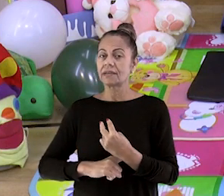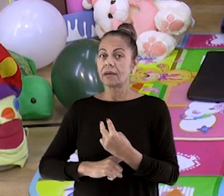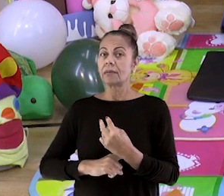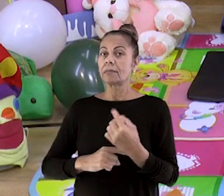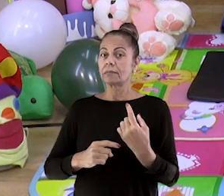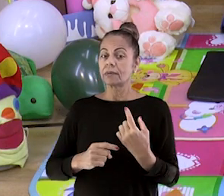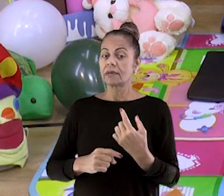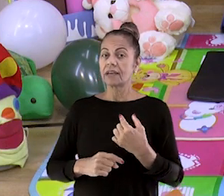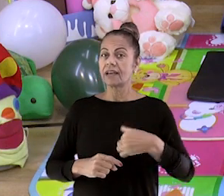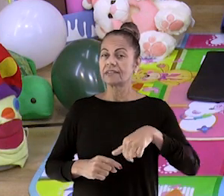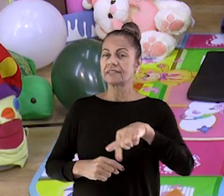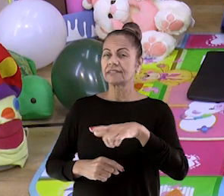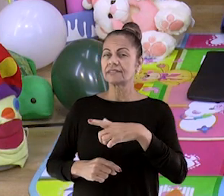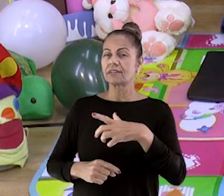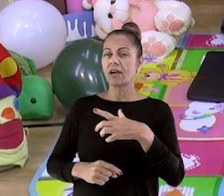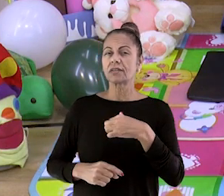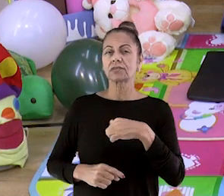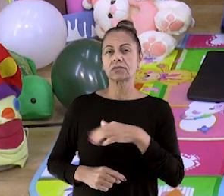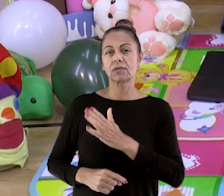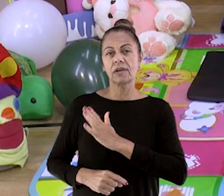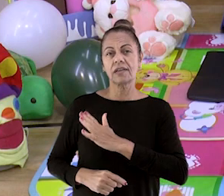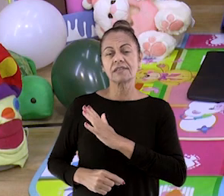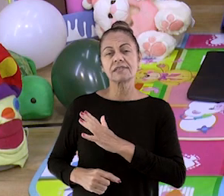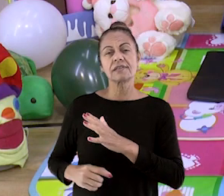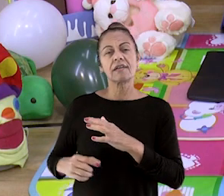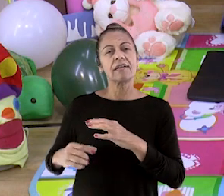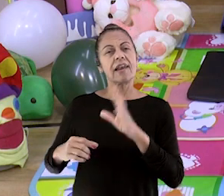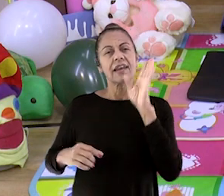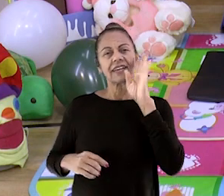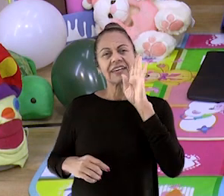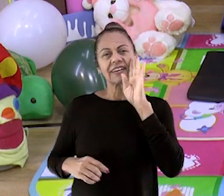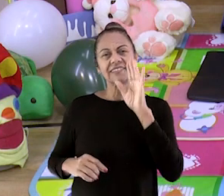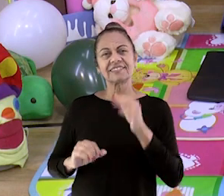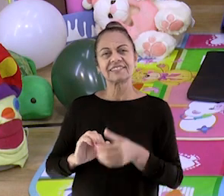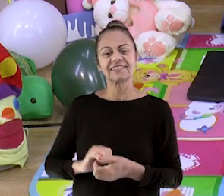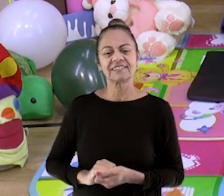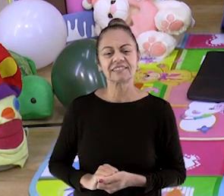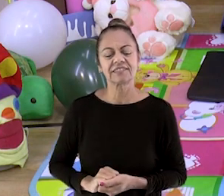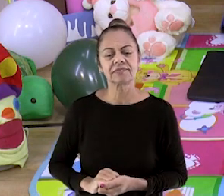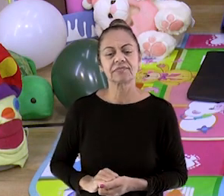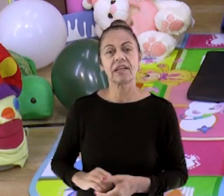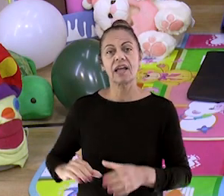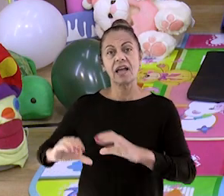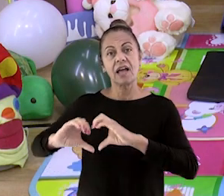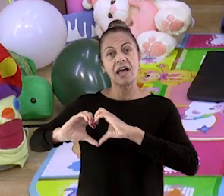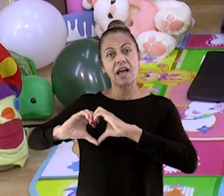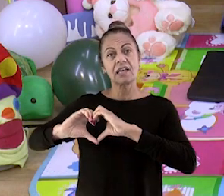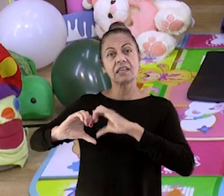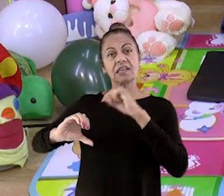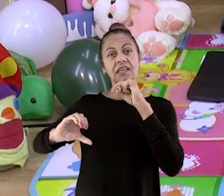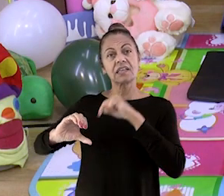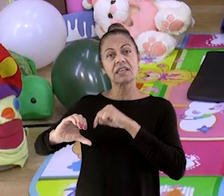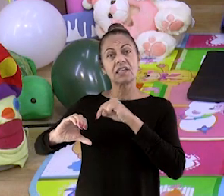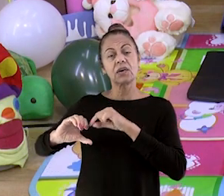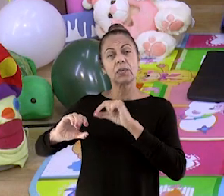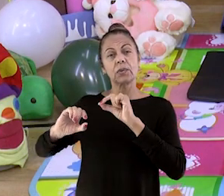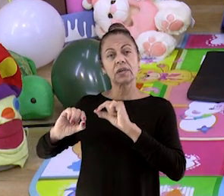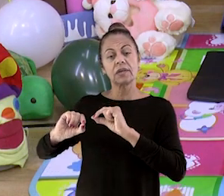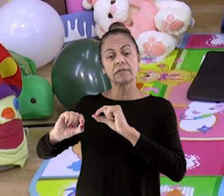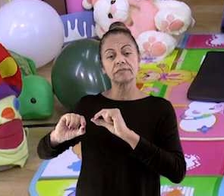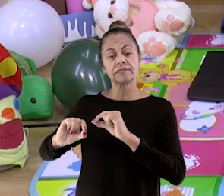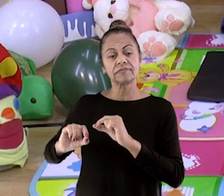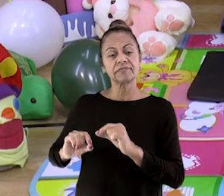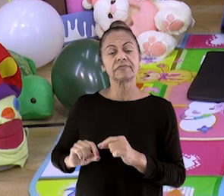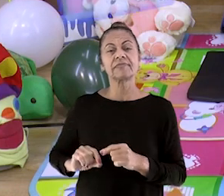para o nosso coração ó funcionar bem legal o coração também é um lugar que a gente